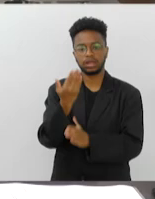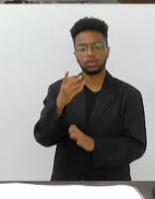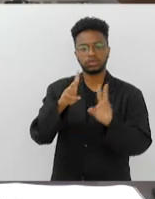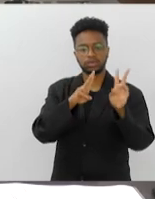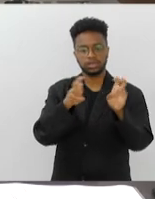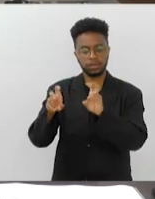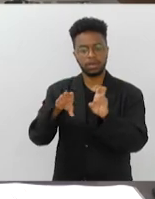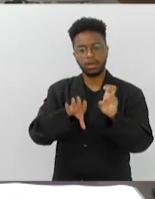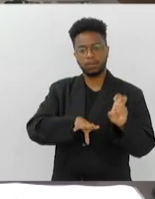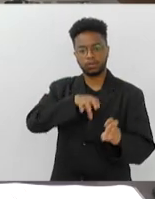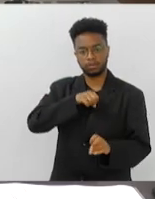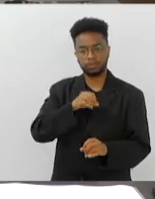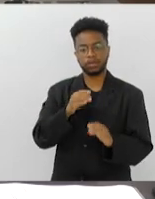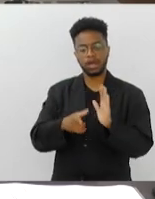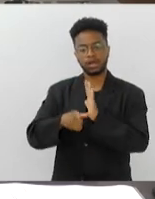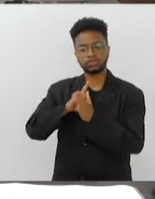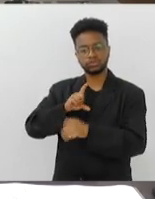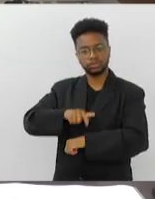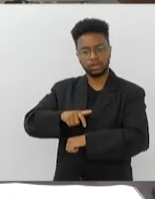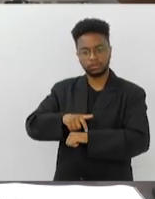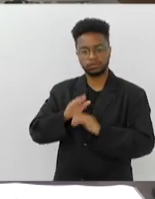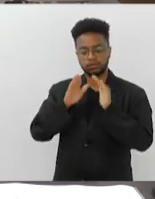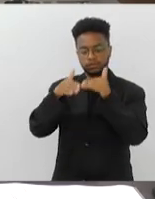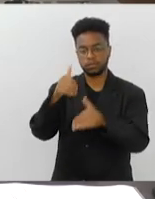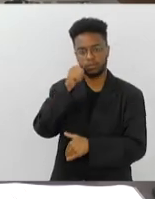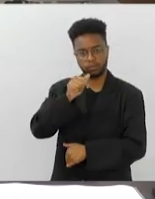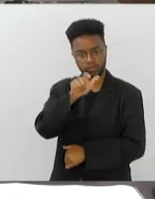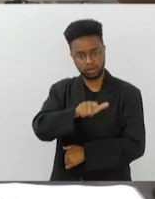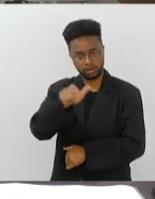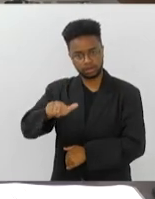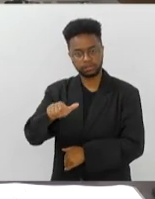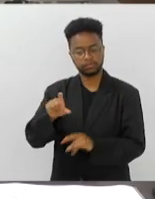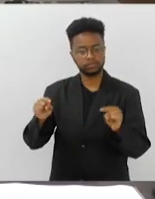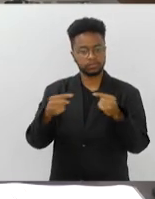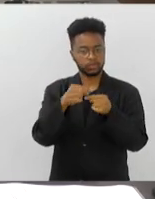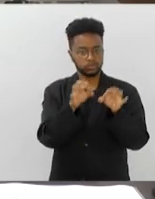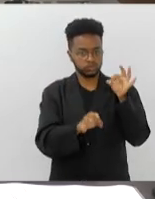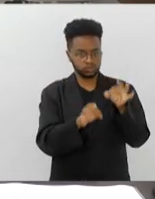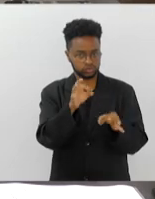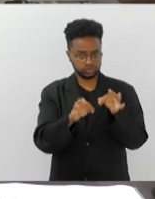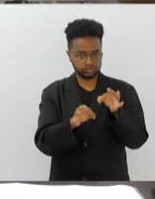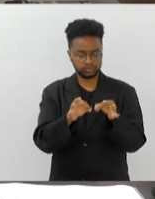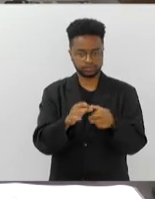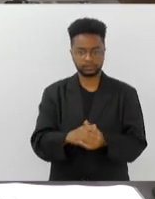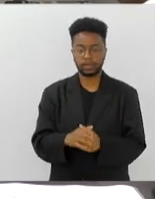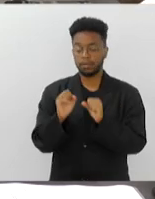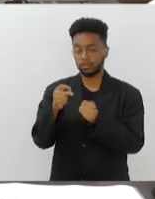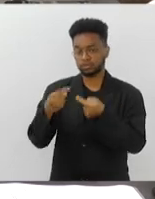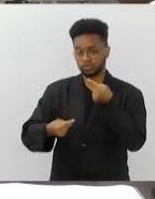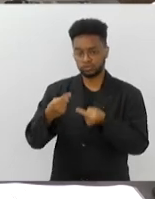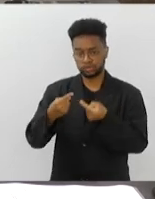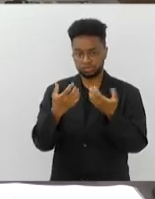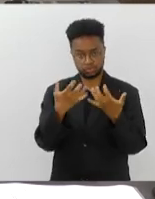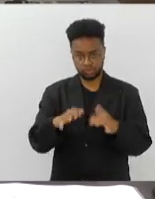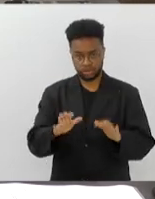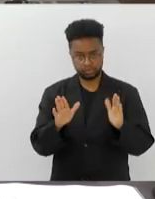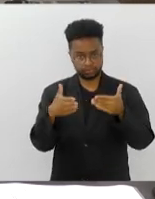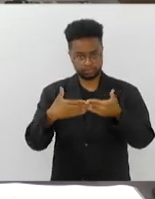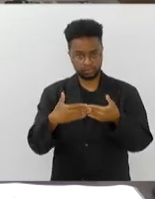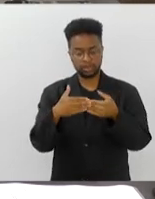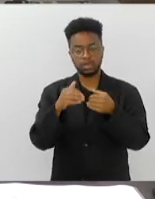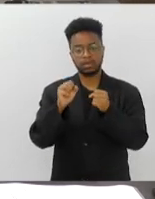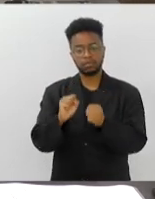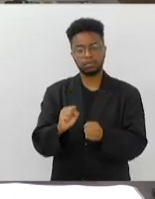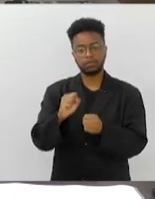mulher. Parecer da deputada Érica Takimoto. Pela juridicidade. Em discussão. Não havendo quem queira discutir, encerrada a